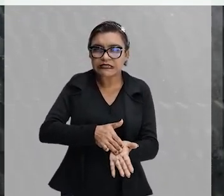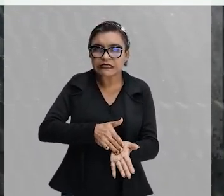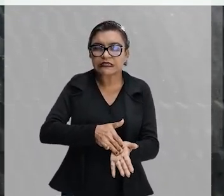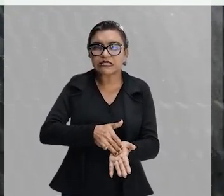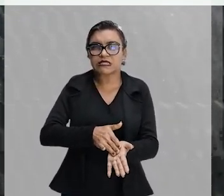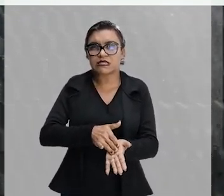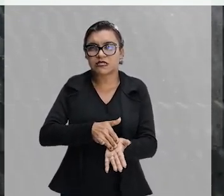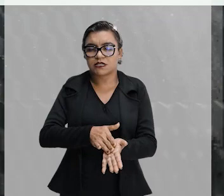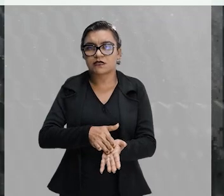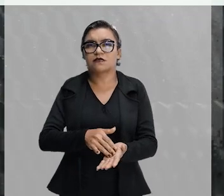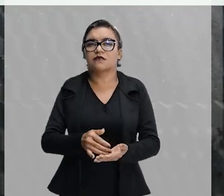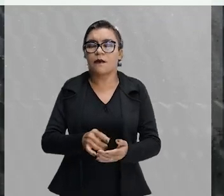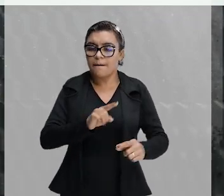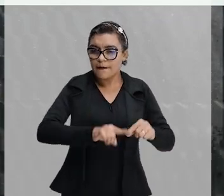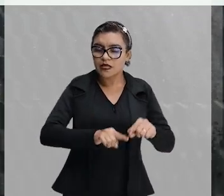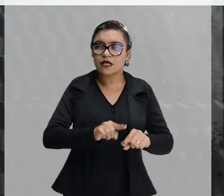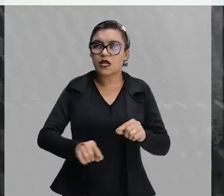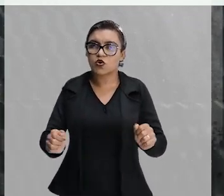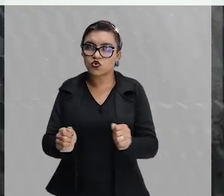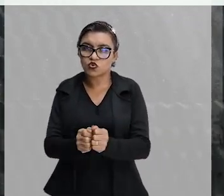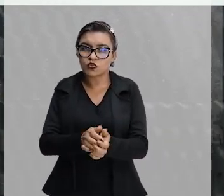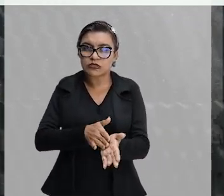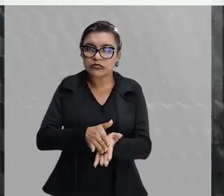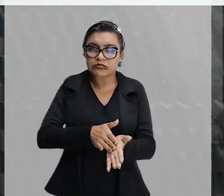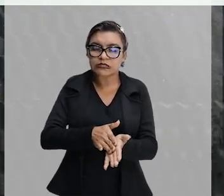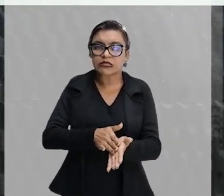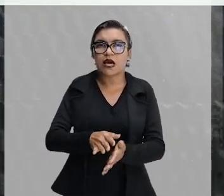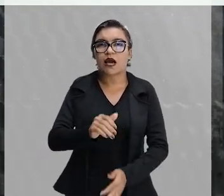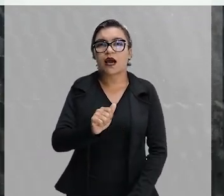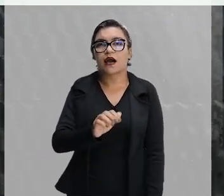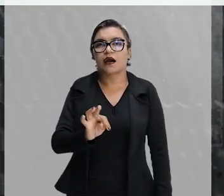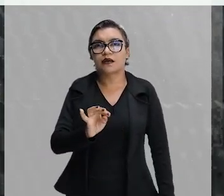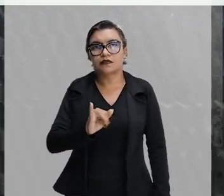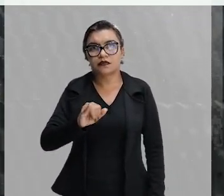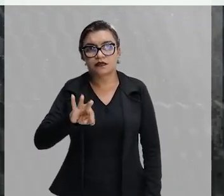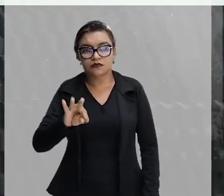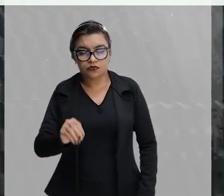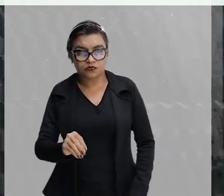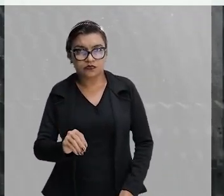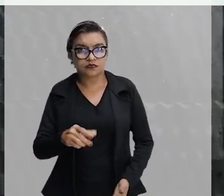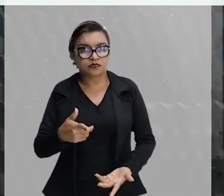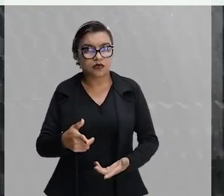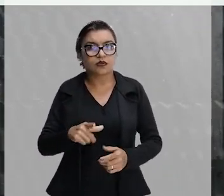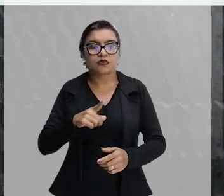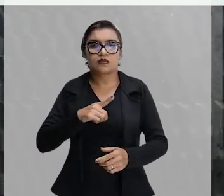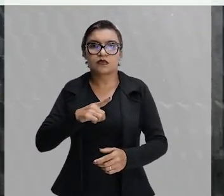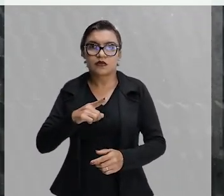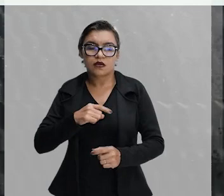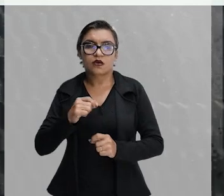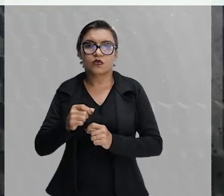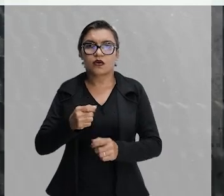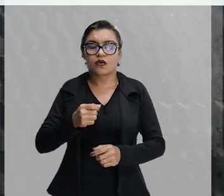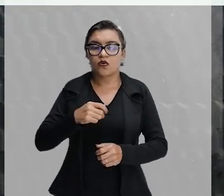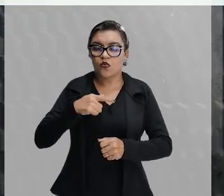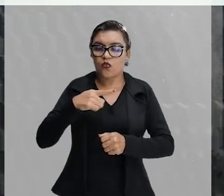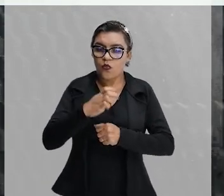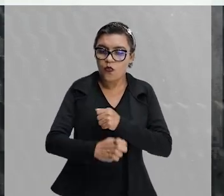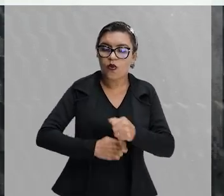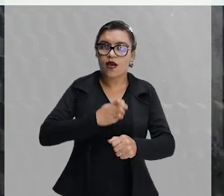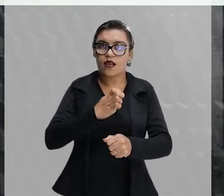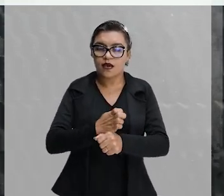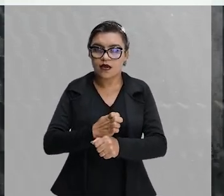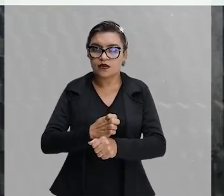você passar a superfície de um material no outro, certo? Isso vai ser o processo de atrito e forçadamente vai ter ali um fluxo de elétrons de um corpo para o